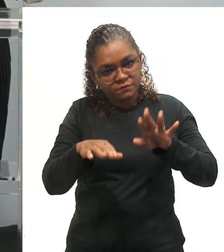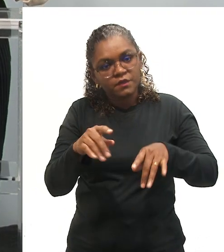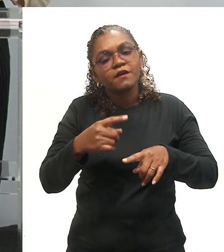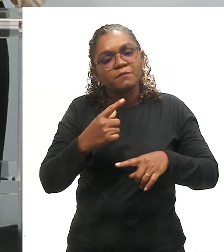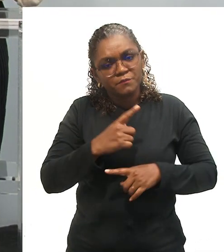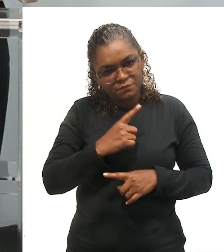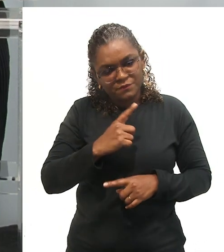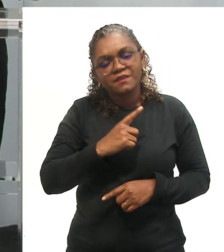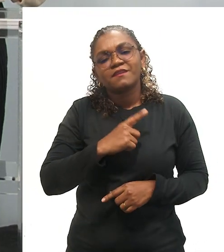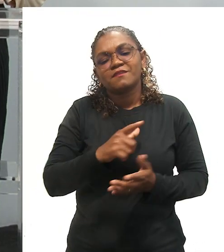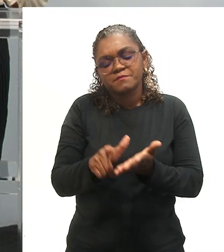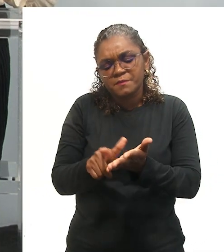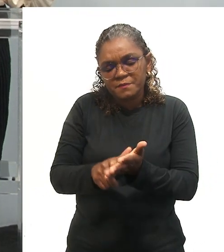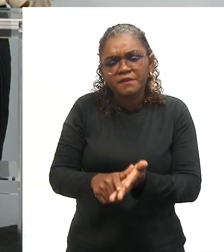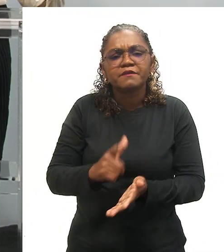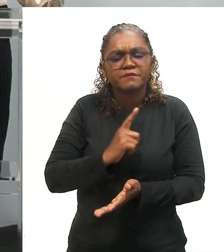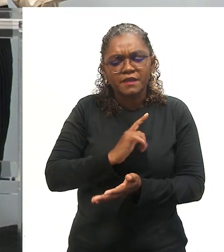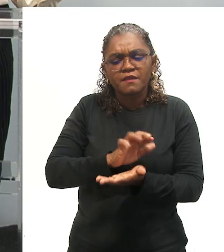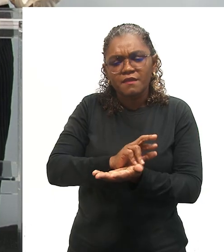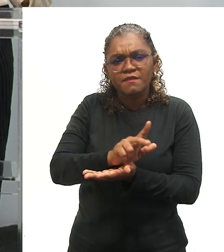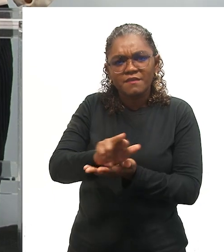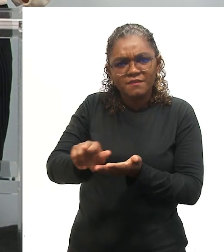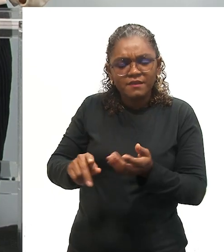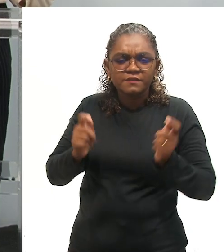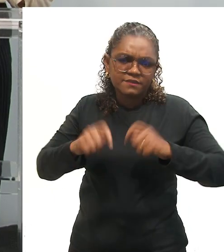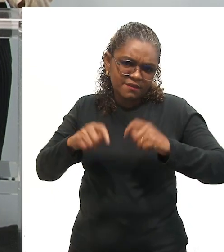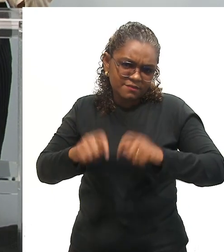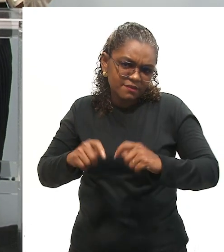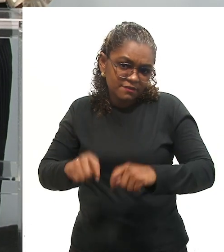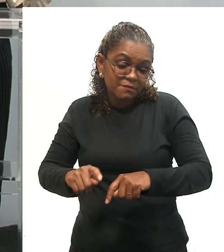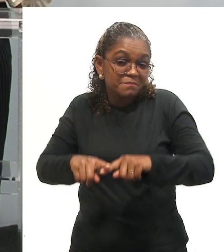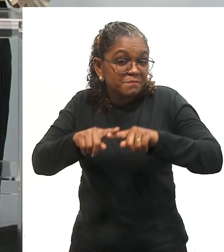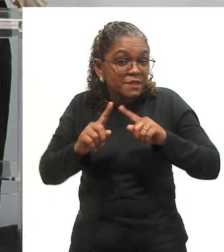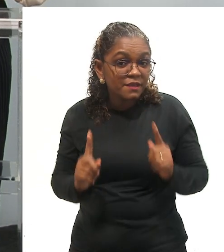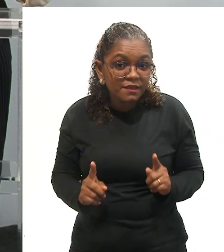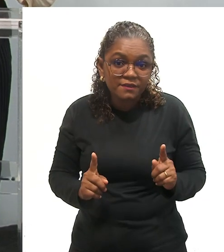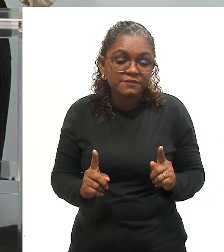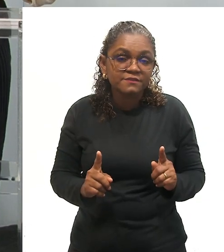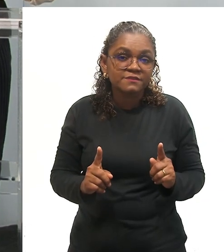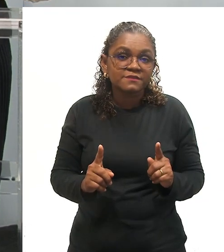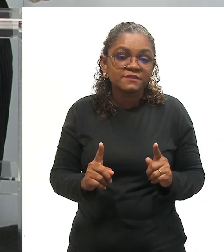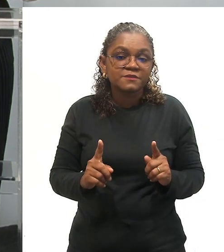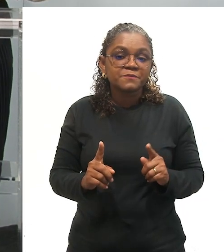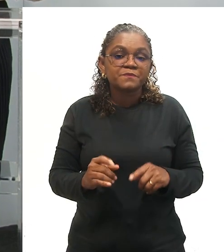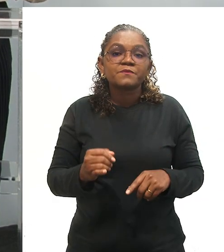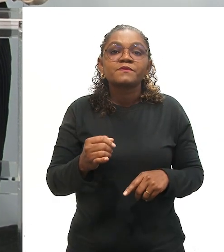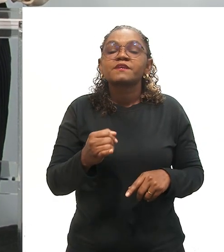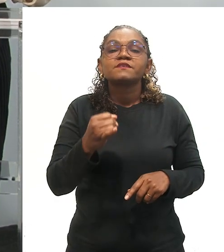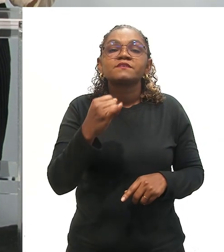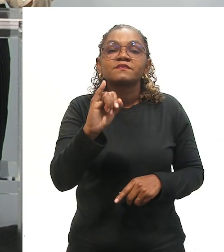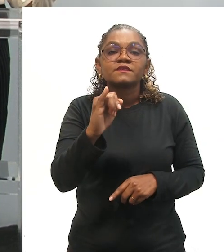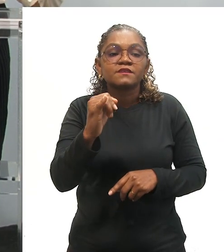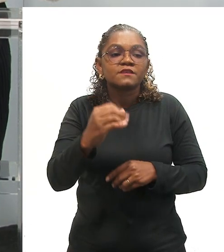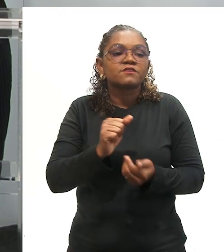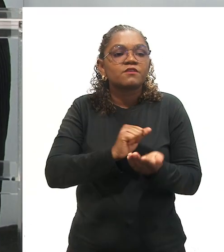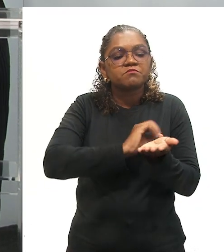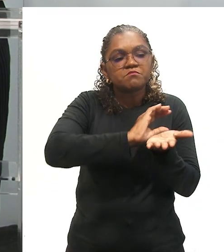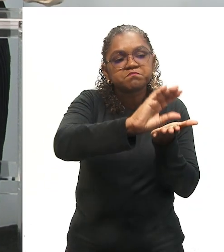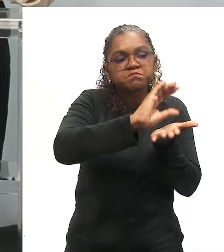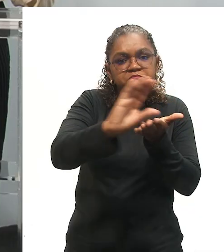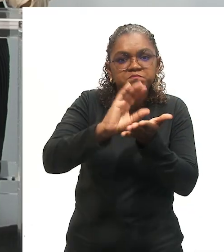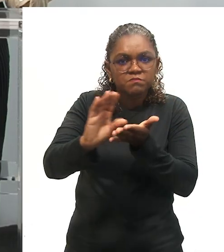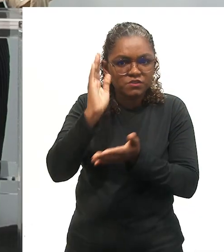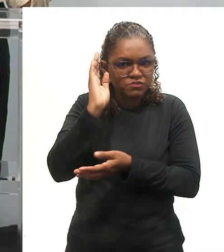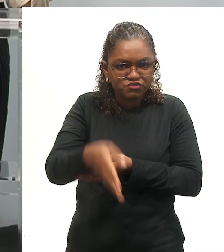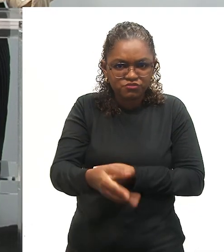o papel, a tinta, a impressora, ele tem todas as condições de imprimir o dinheiro, mas fazer um país ficar mais rico vai muito além